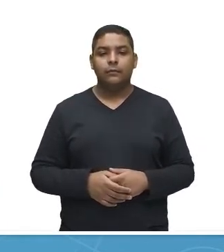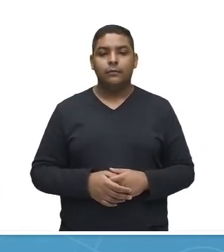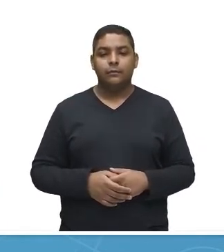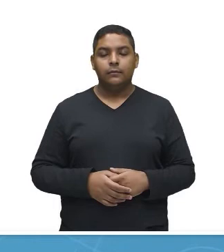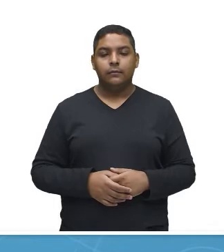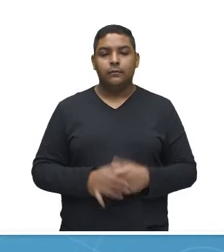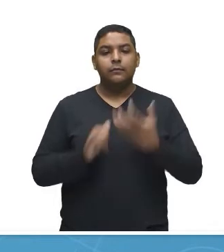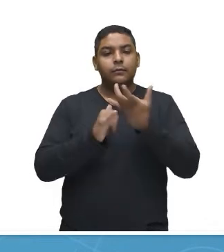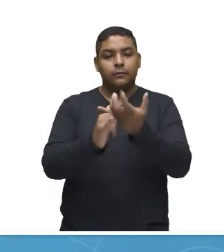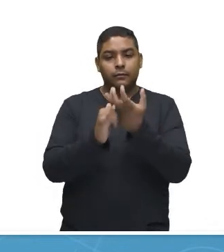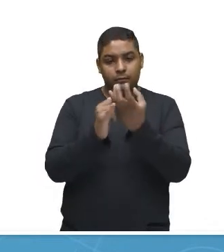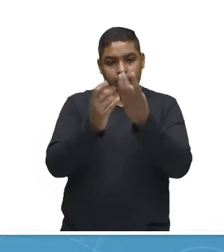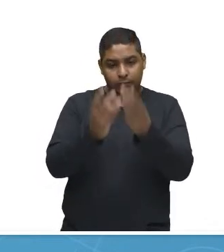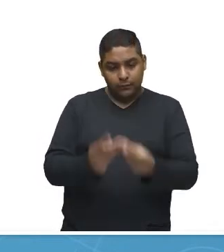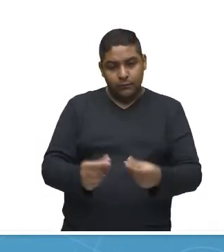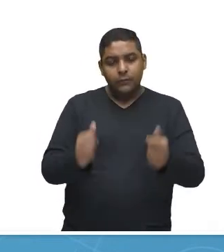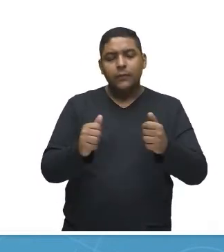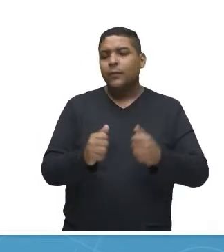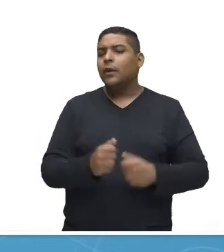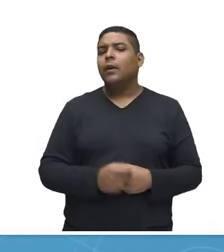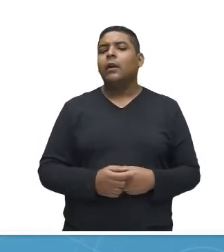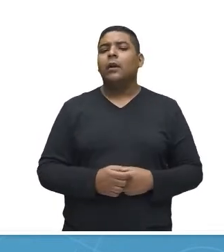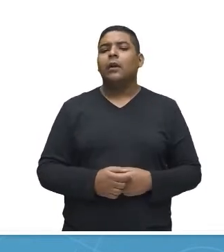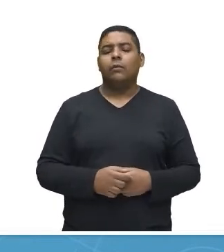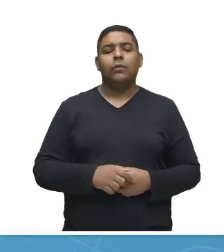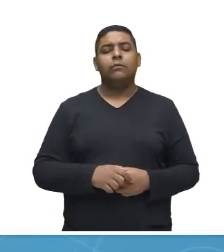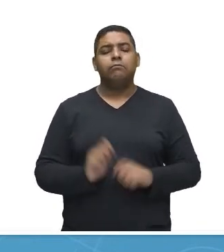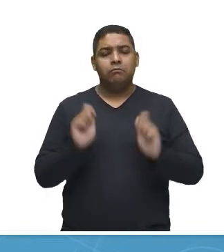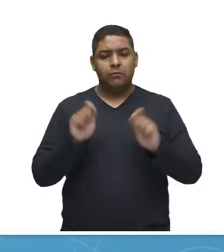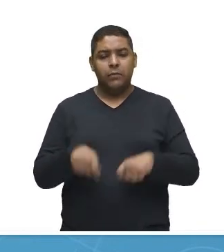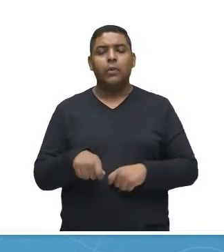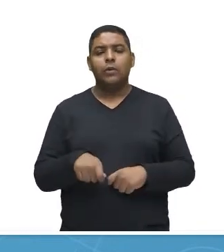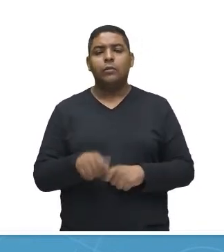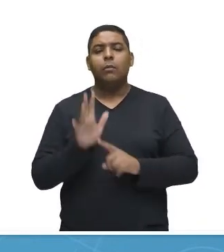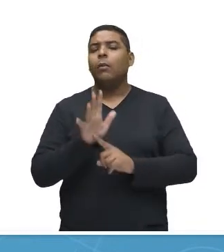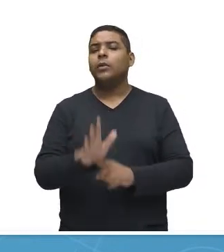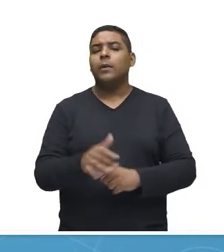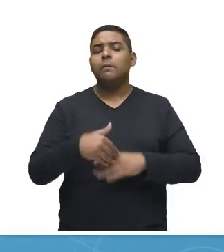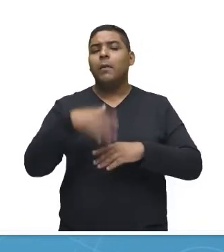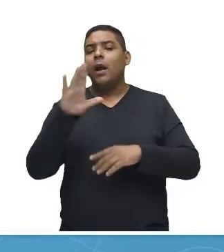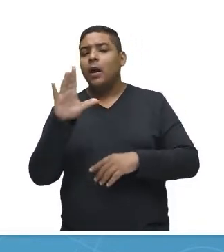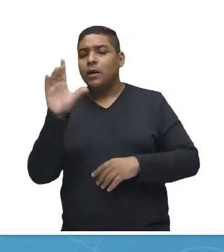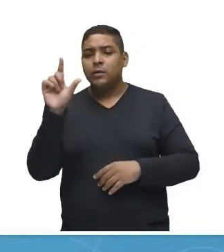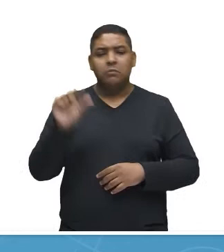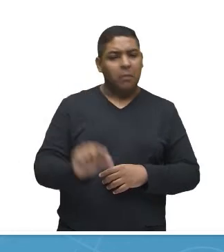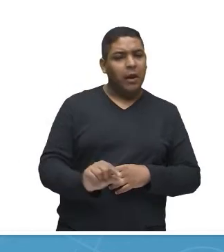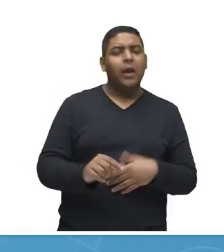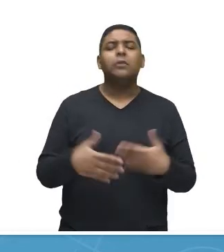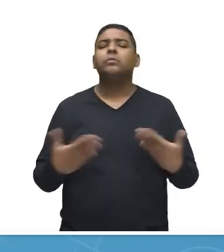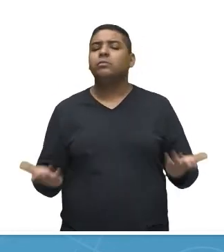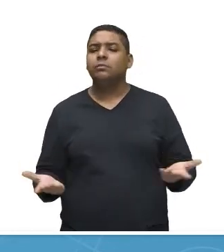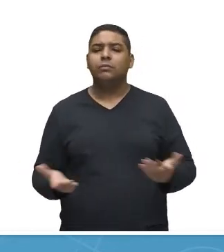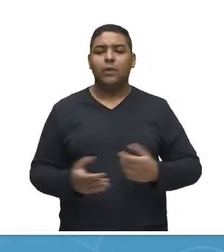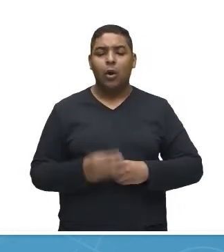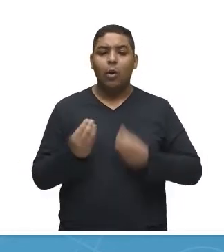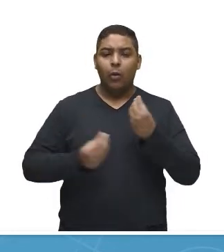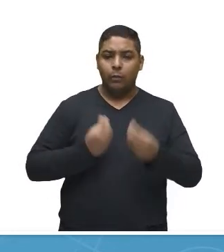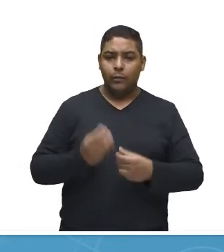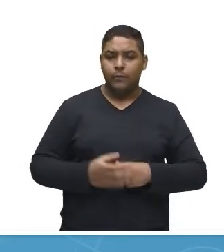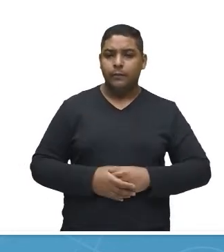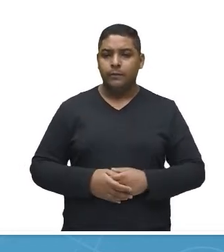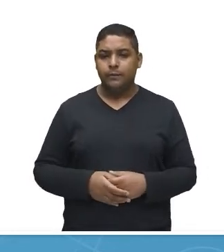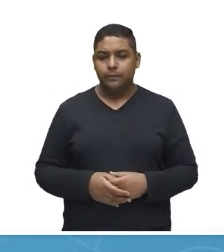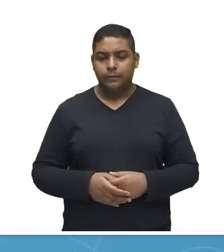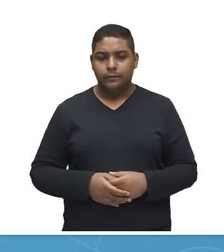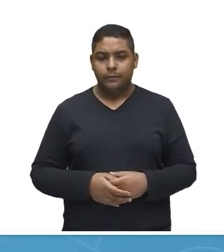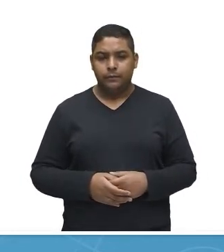calórico, quando é que a gente pode gastar mais ou menos? Tem alguns fatores aí que vão fazer essas indicações. Vamos